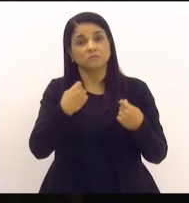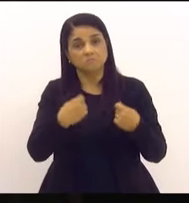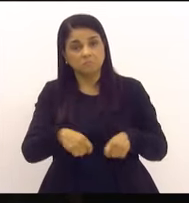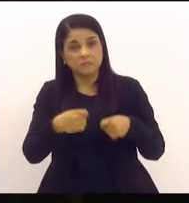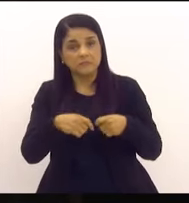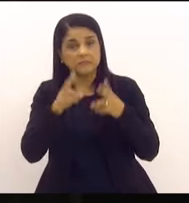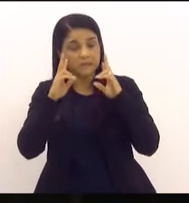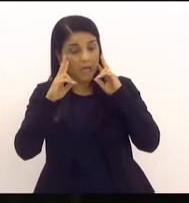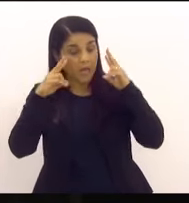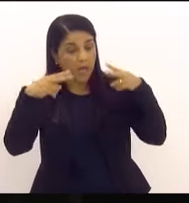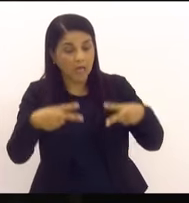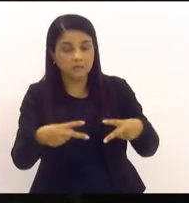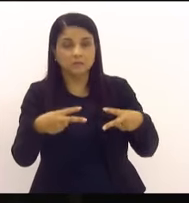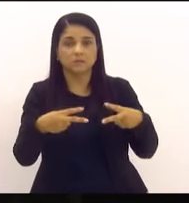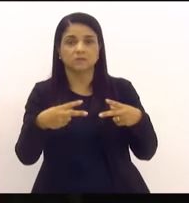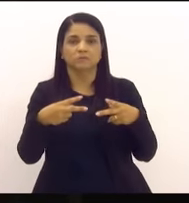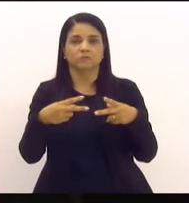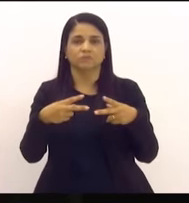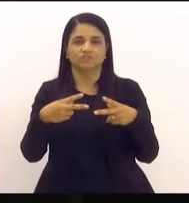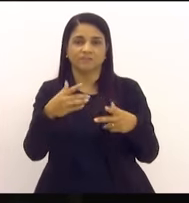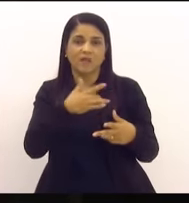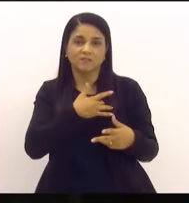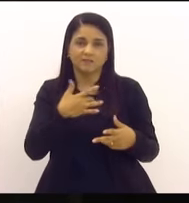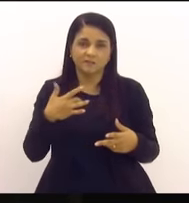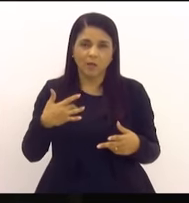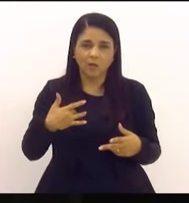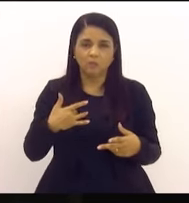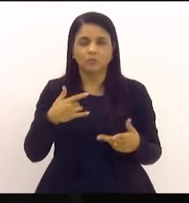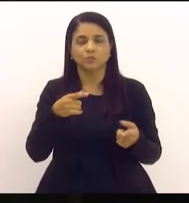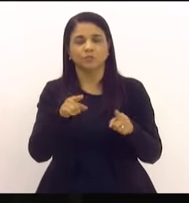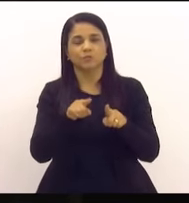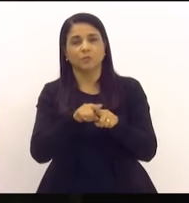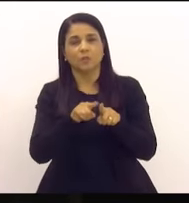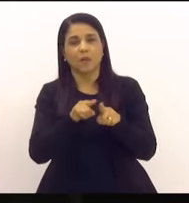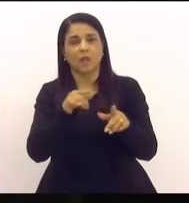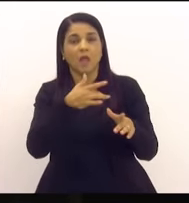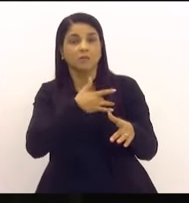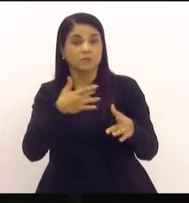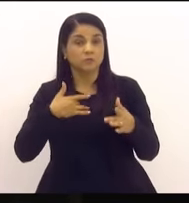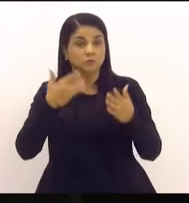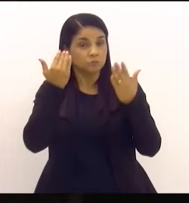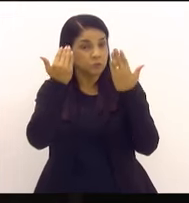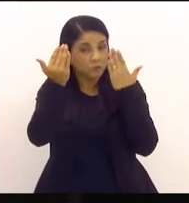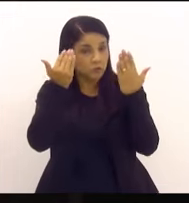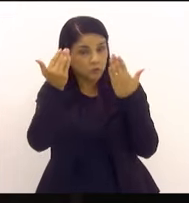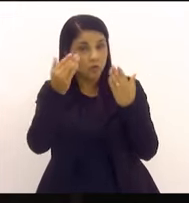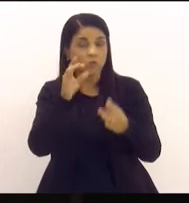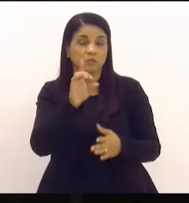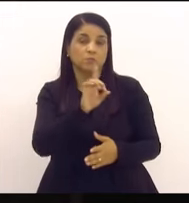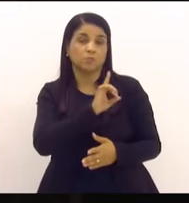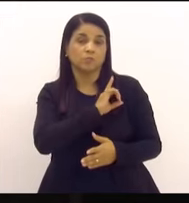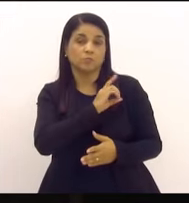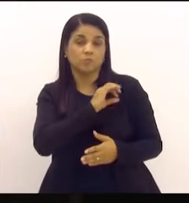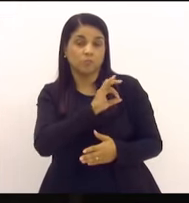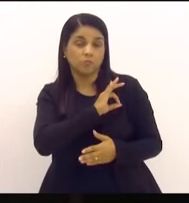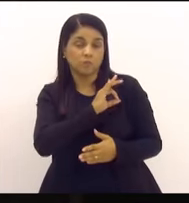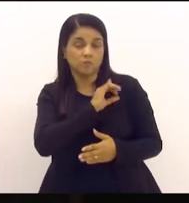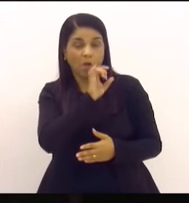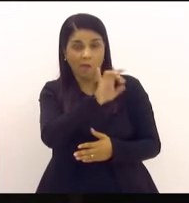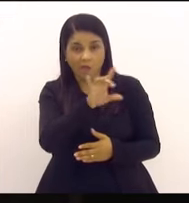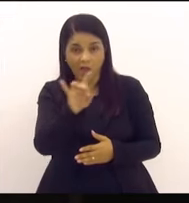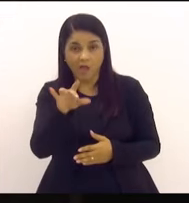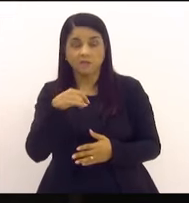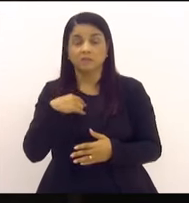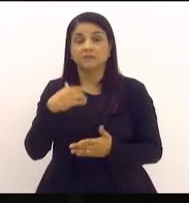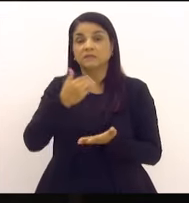estar atento à situação psicológica dos policiais. Então, se for o secretário Marcos Amin, secretário Marcos